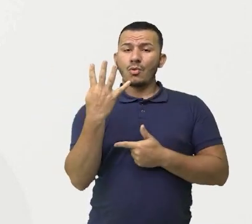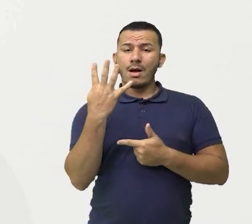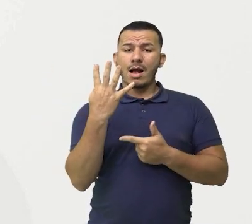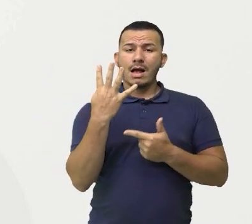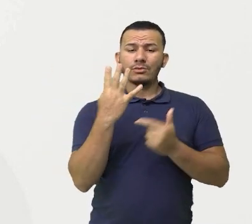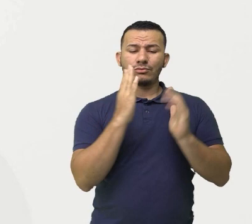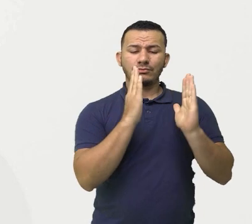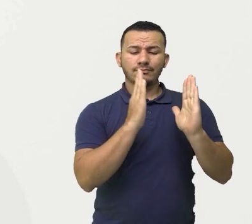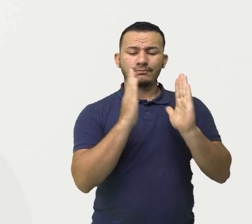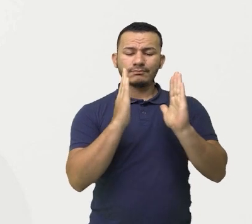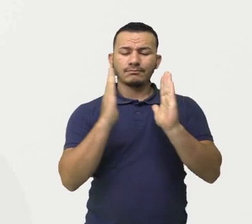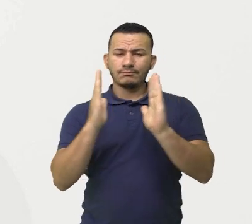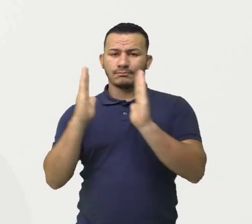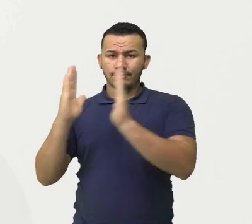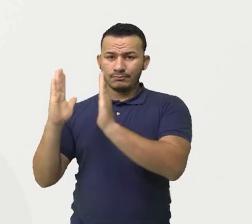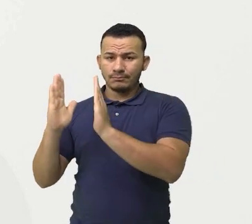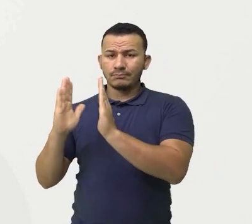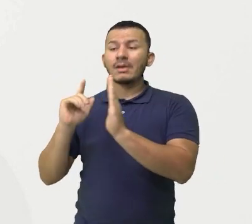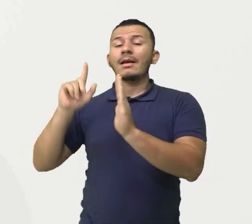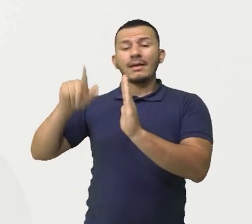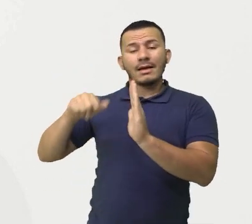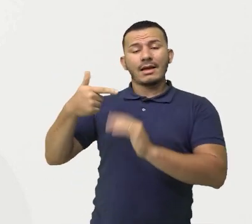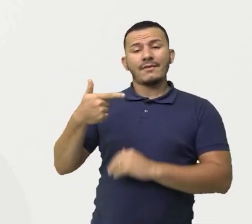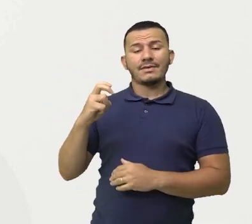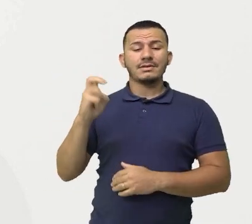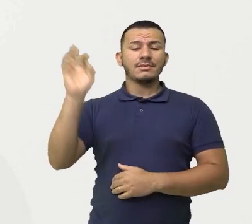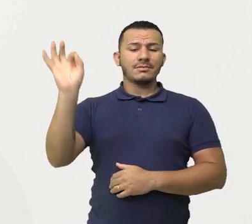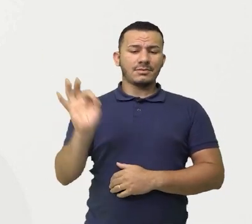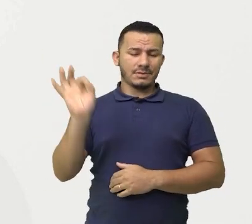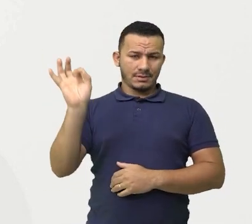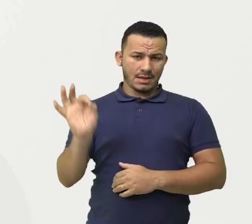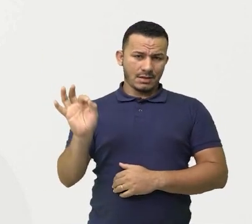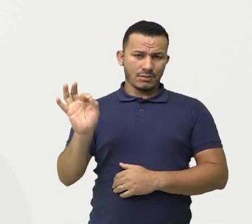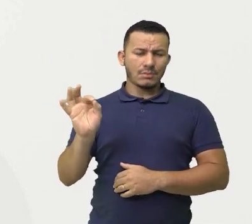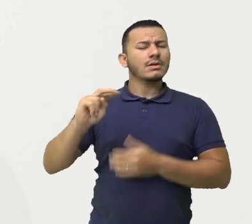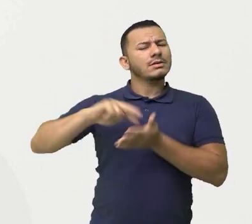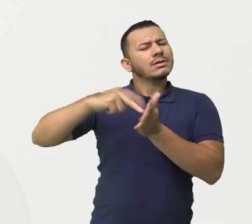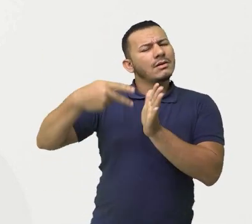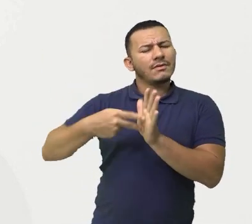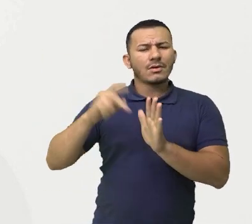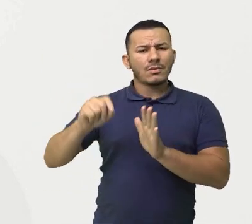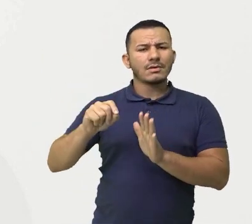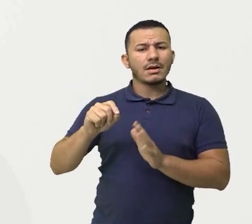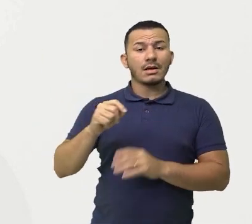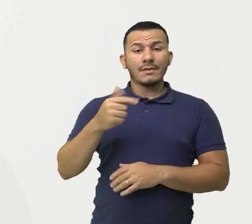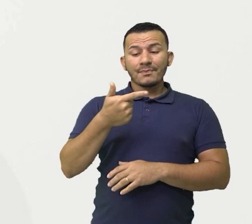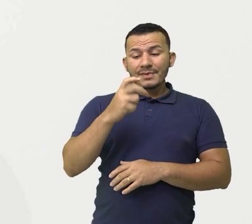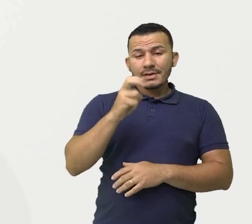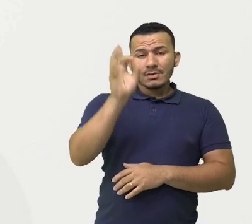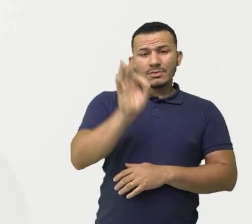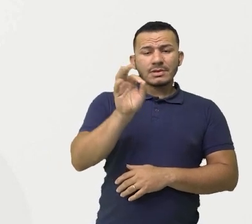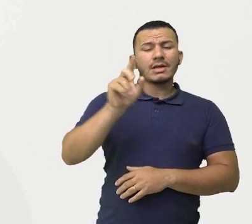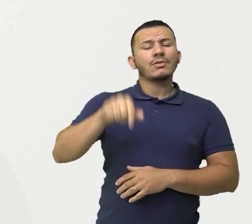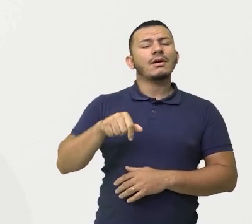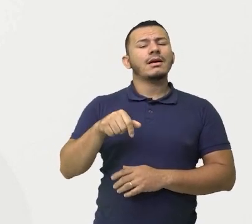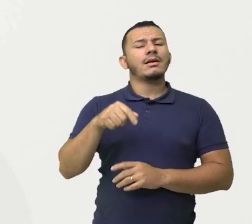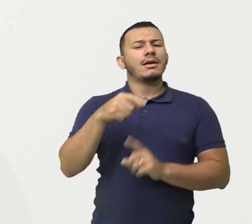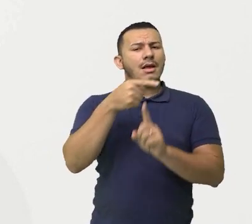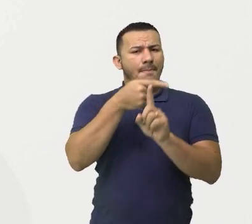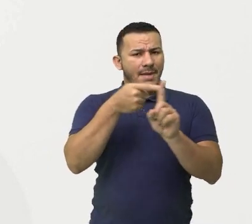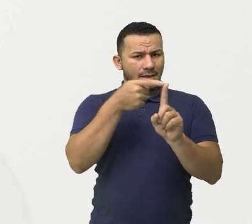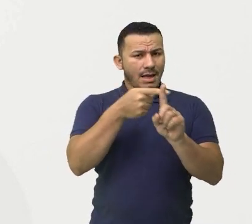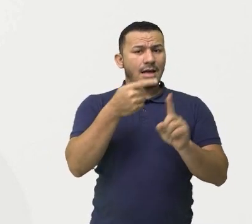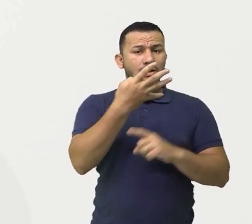partes iguais, tá legal? 25%. 25% indica, por mais que você ache estranho, mas indica metade